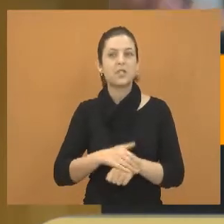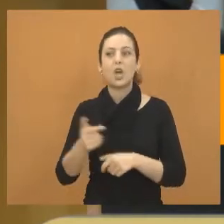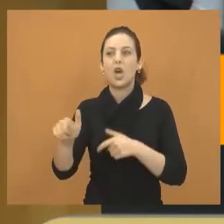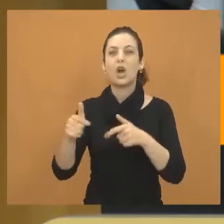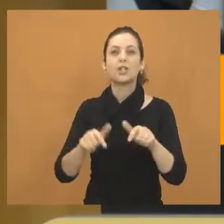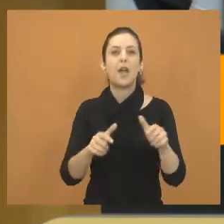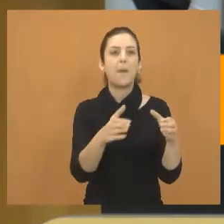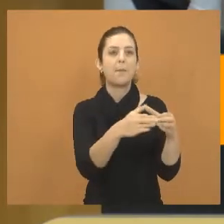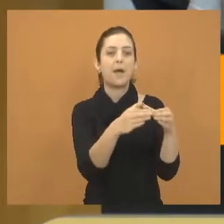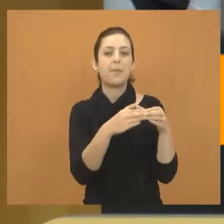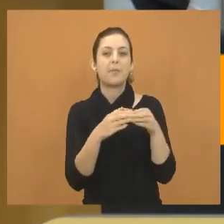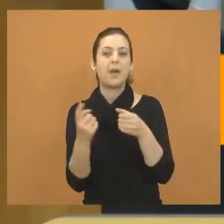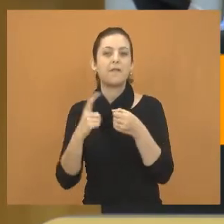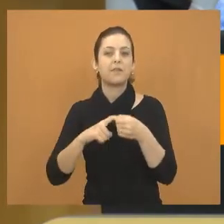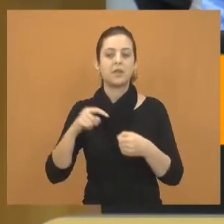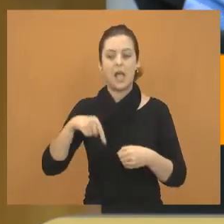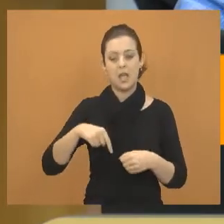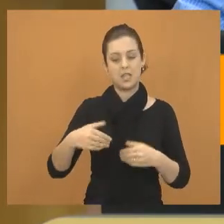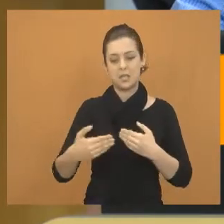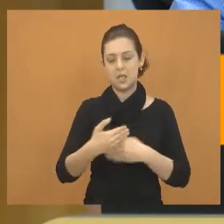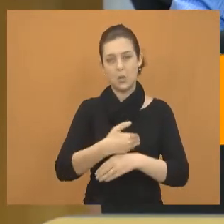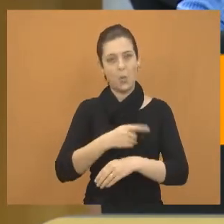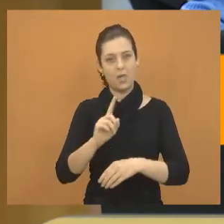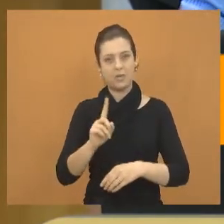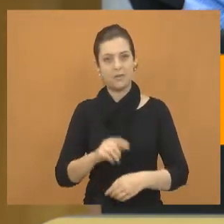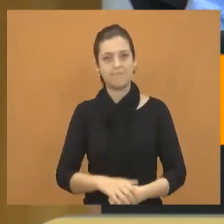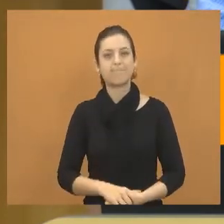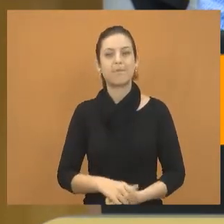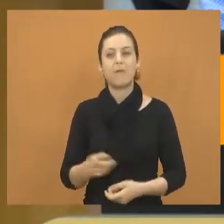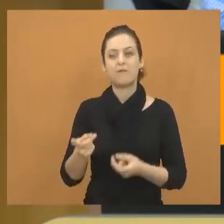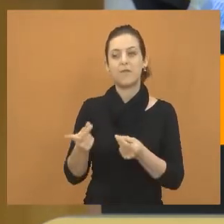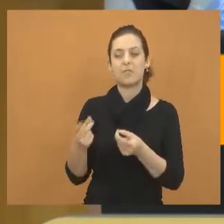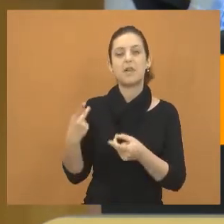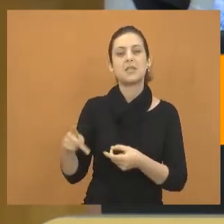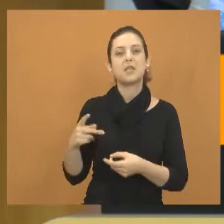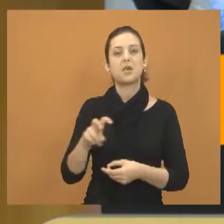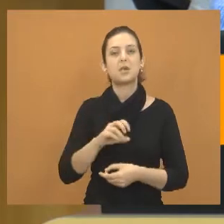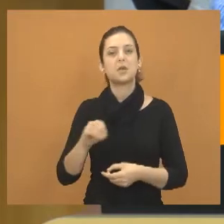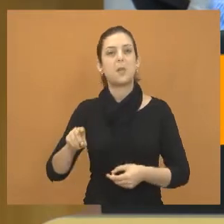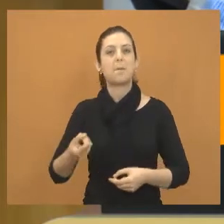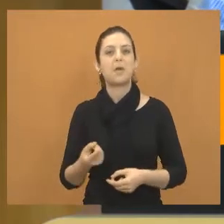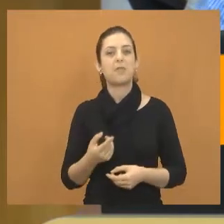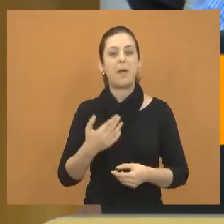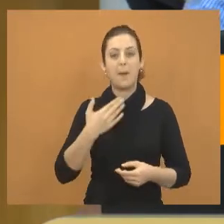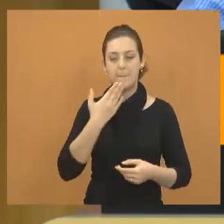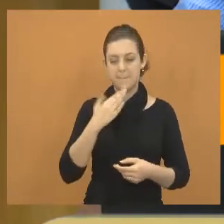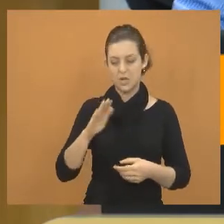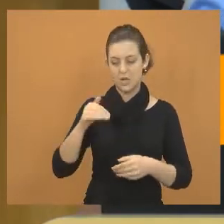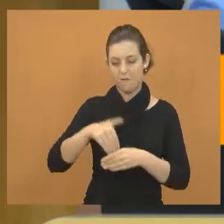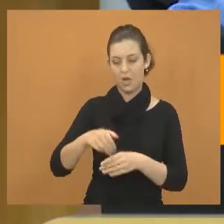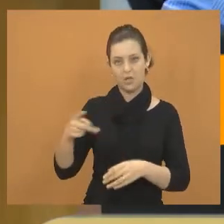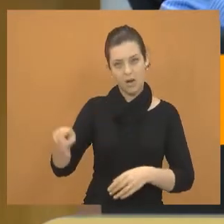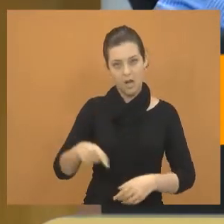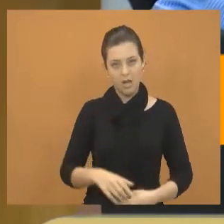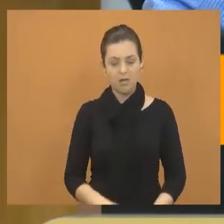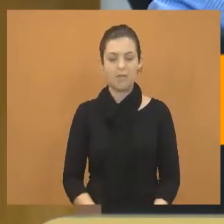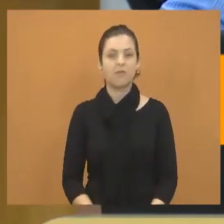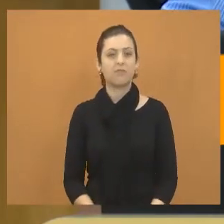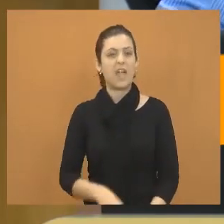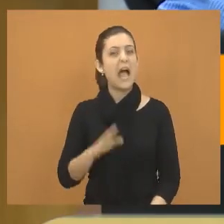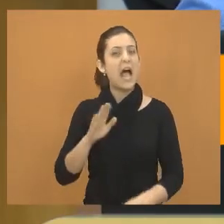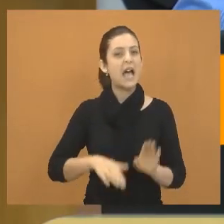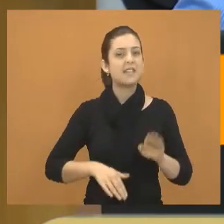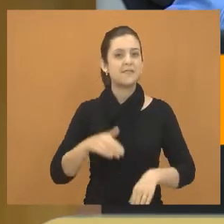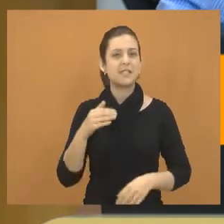outros bairros? Quando você voltar lá, os caras falam, aqui você não vem mais, porque você gastou seus R$500 mil naquele bairro e vai pedir voto lá. Então, eu falo, às vezes também a